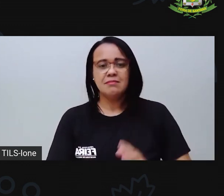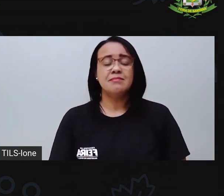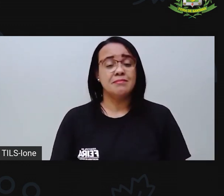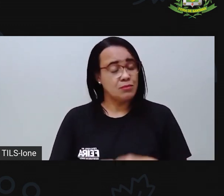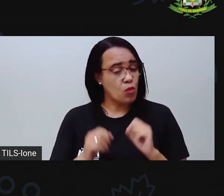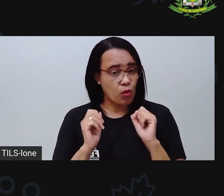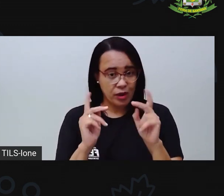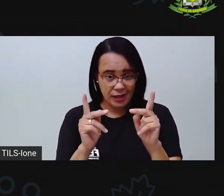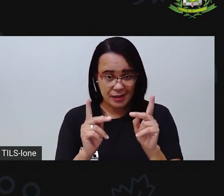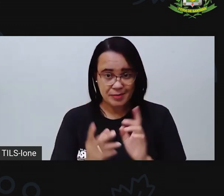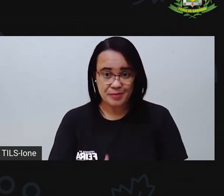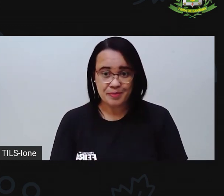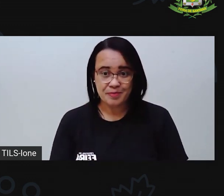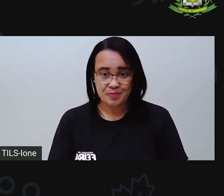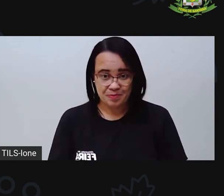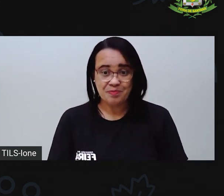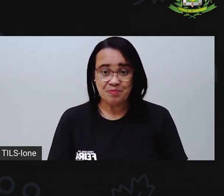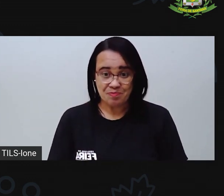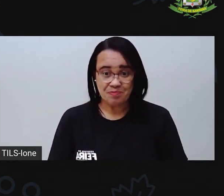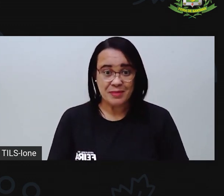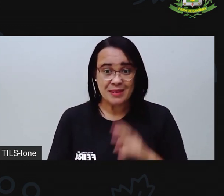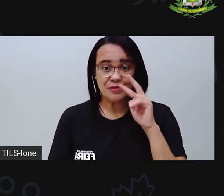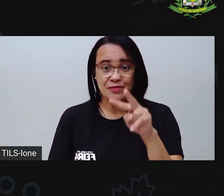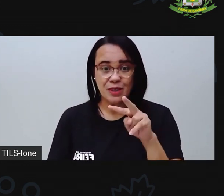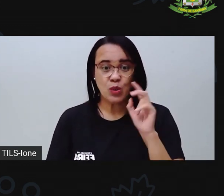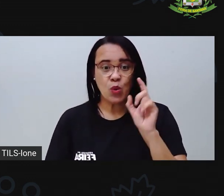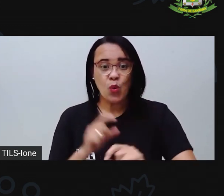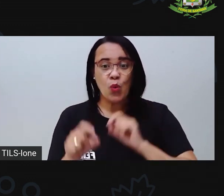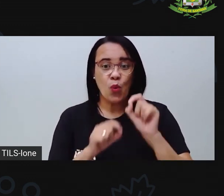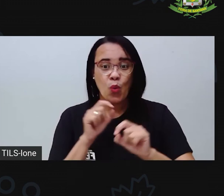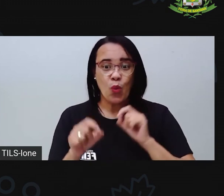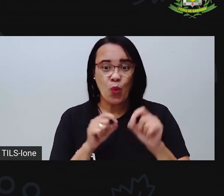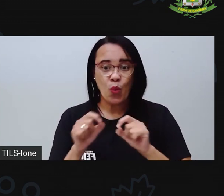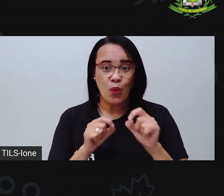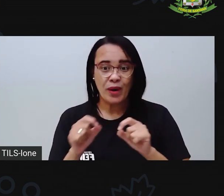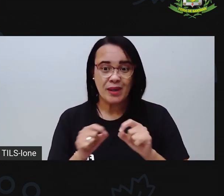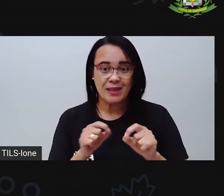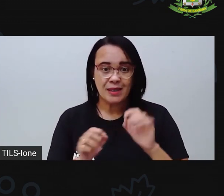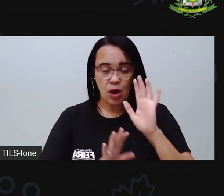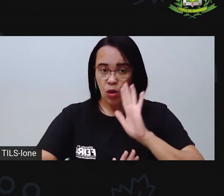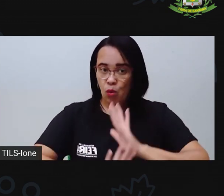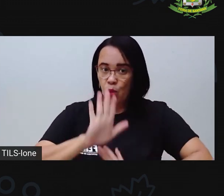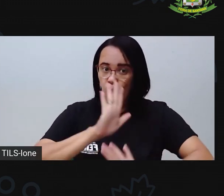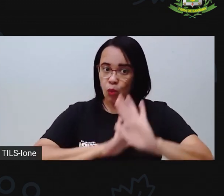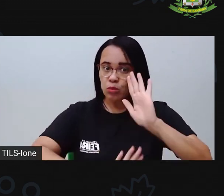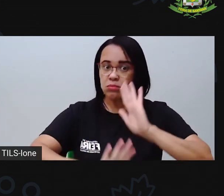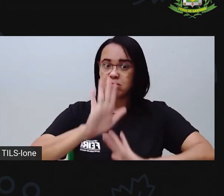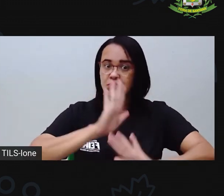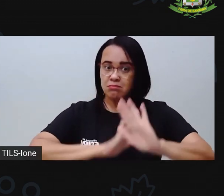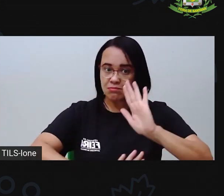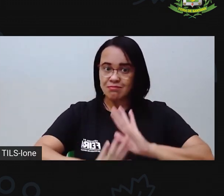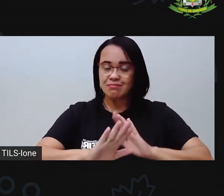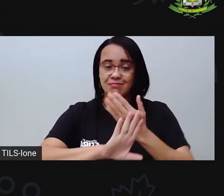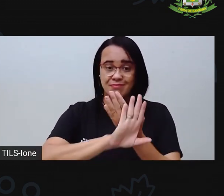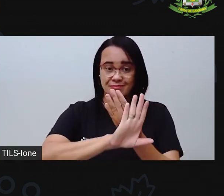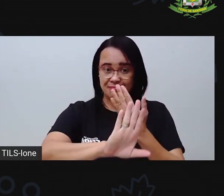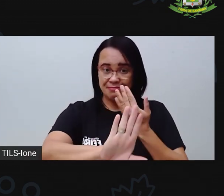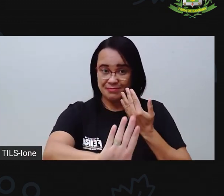Coloquei. Ó, tá vendo o que é que tá acontecendo? Aí se afastem, ó, porque senão